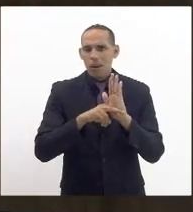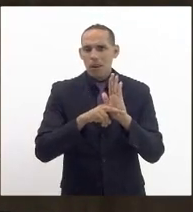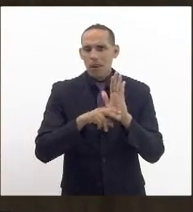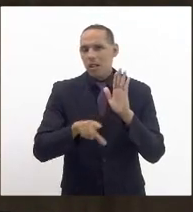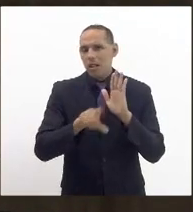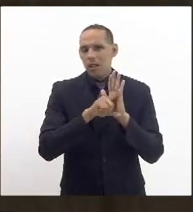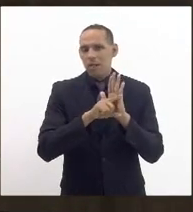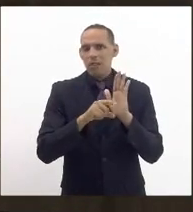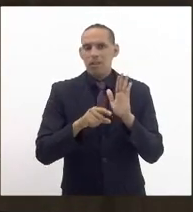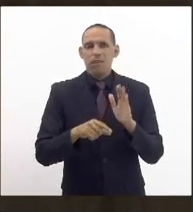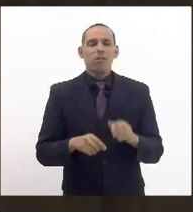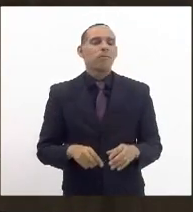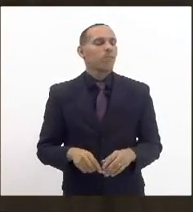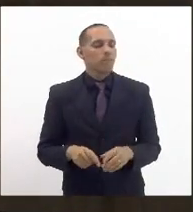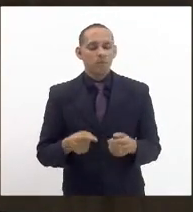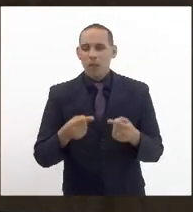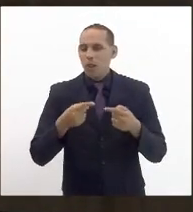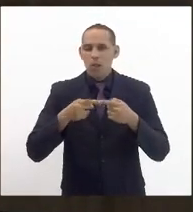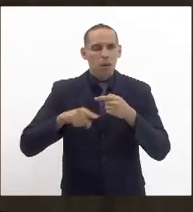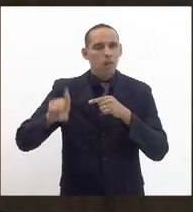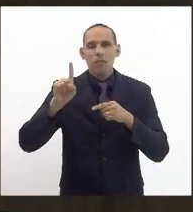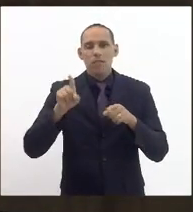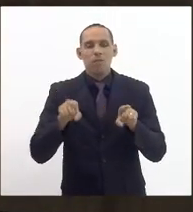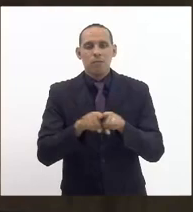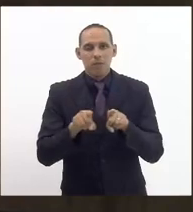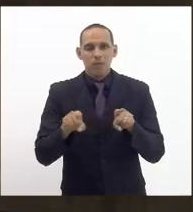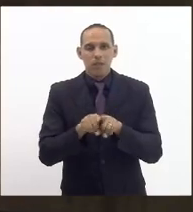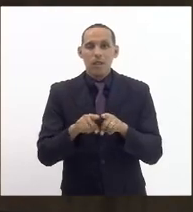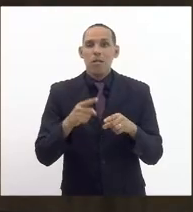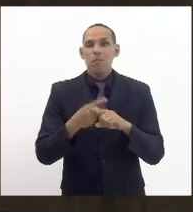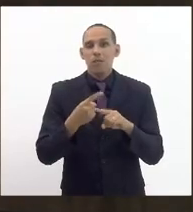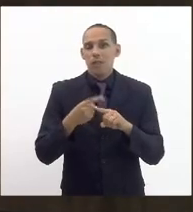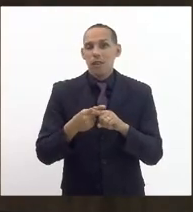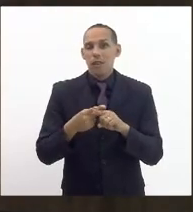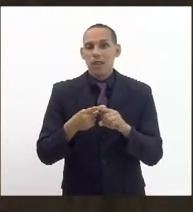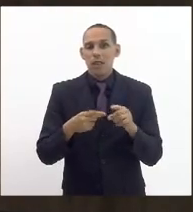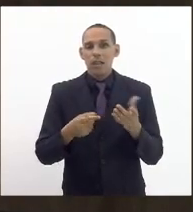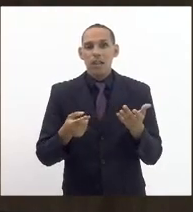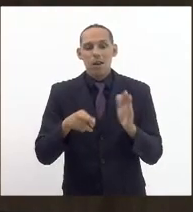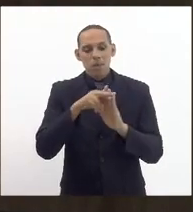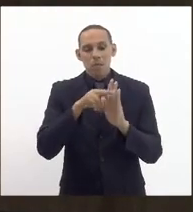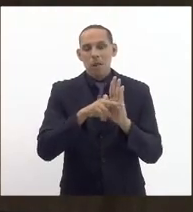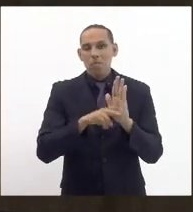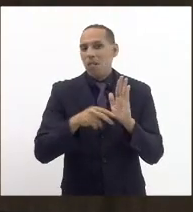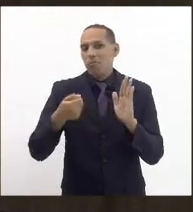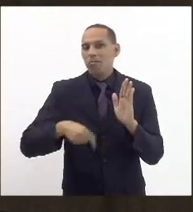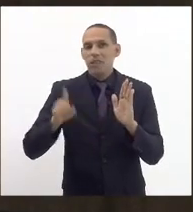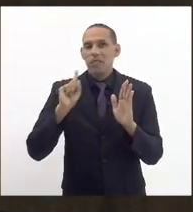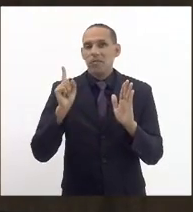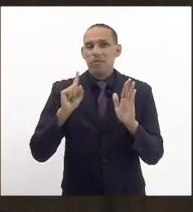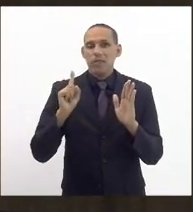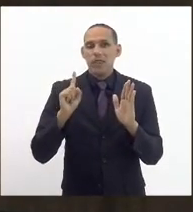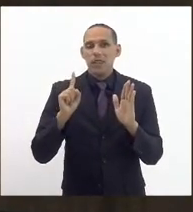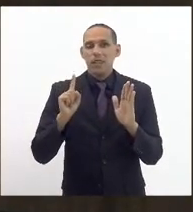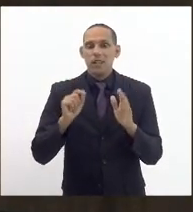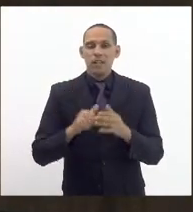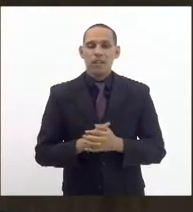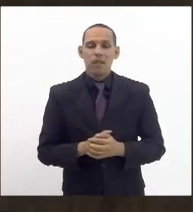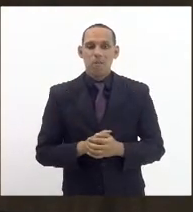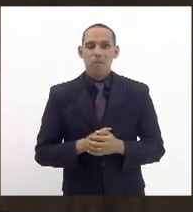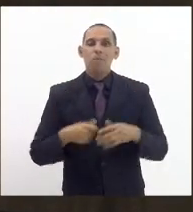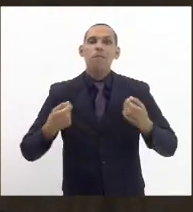lei. Nós também somos contrários, porque aqui não tem o que regulamentar. Aqui tem